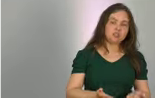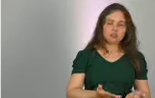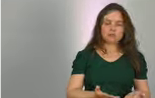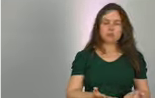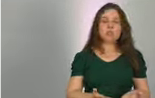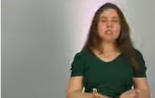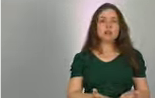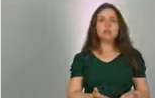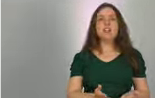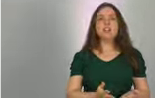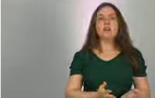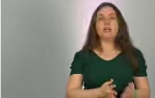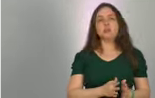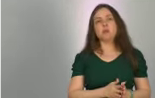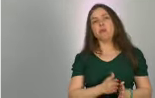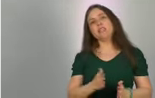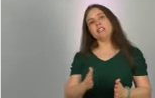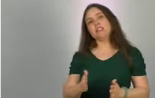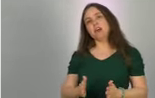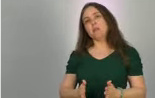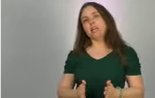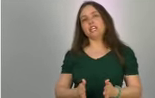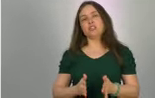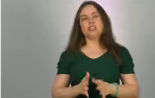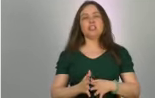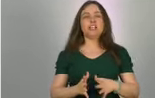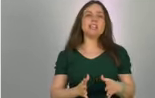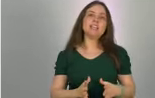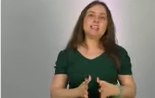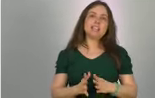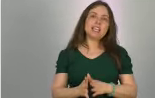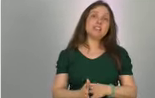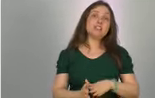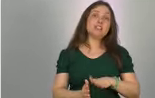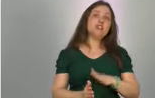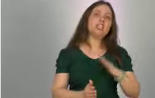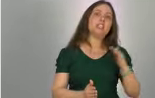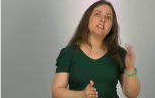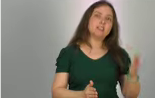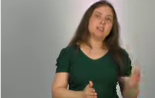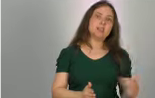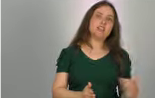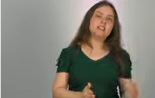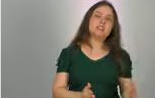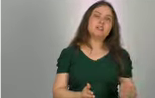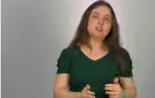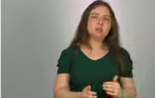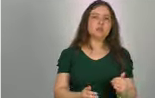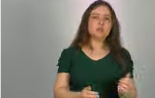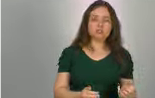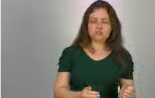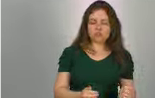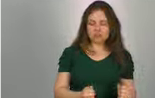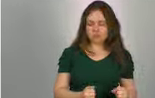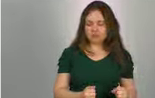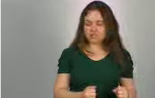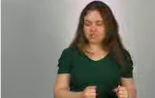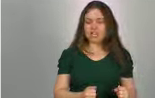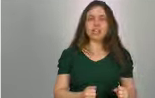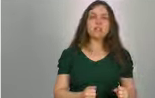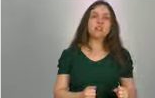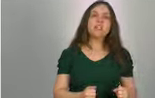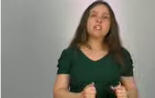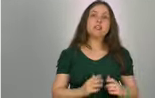dessa iniciativa nós resolvemos então parti para uma outra etapa que era digitalizar as teses antigas também nós temos na